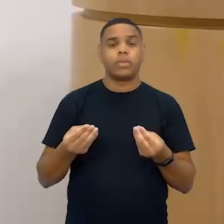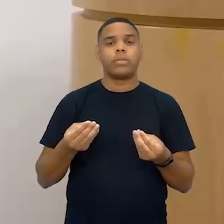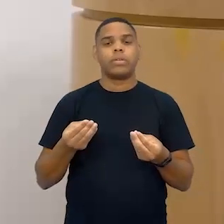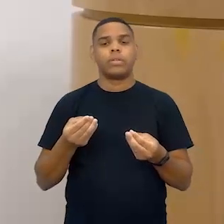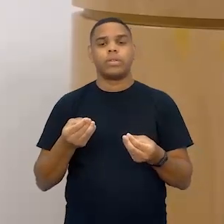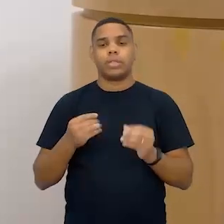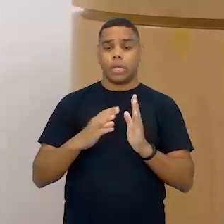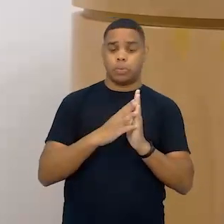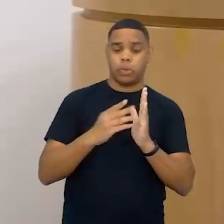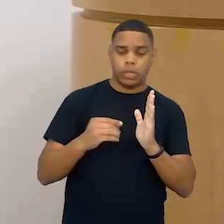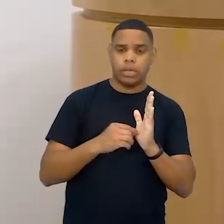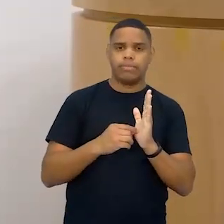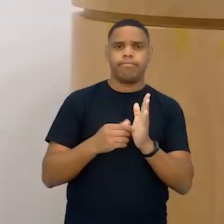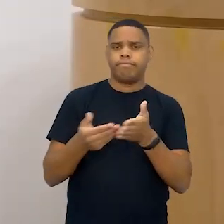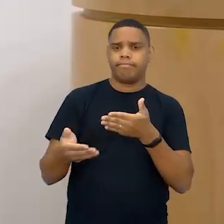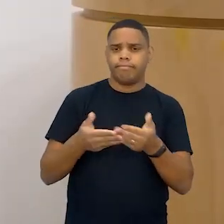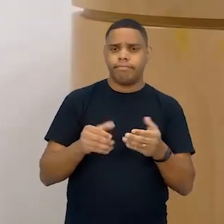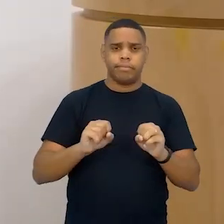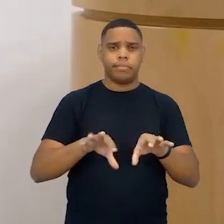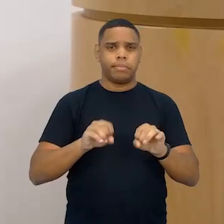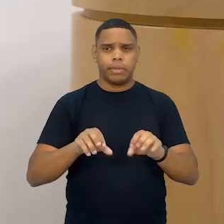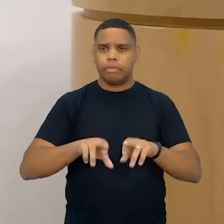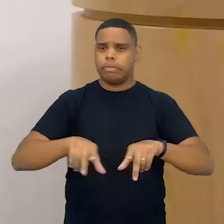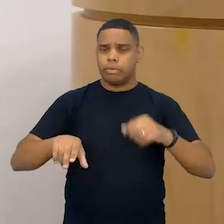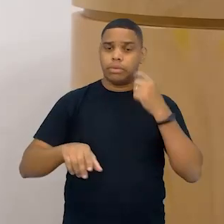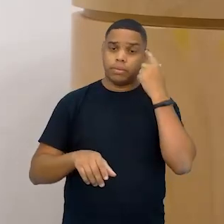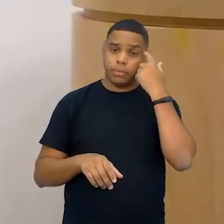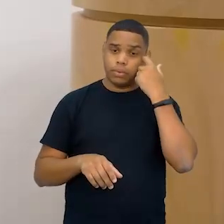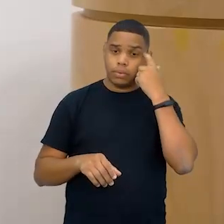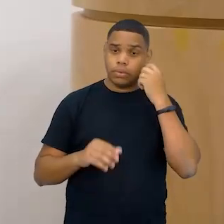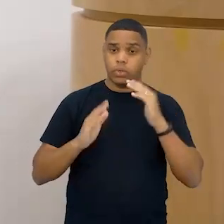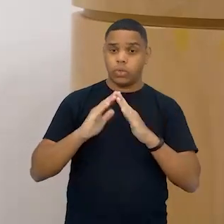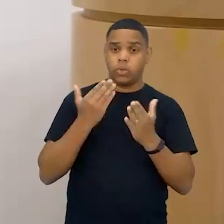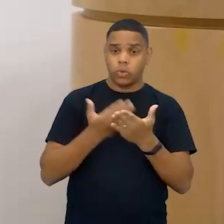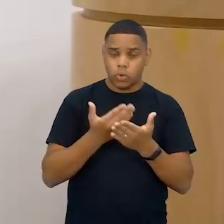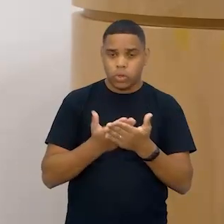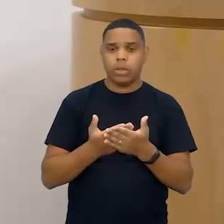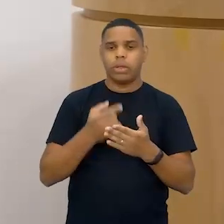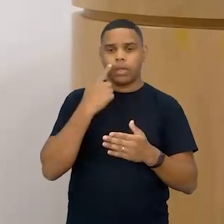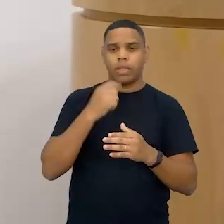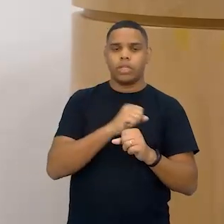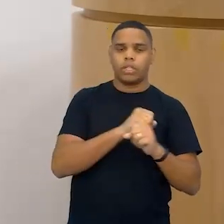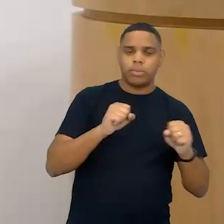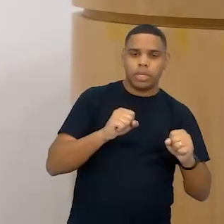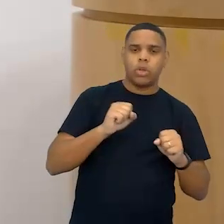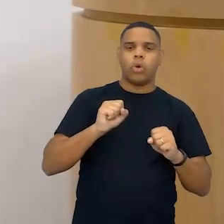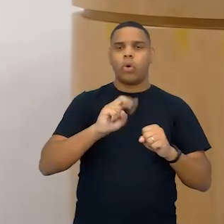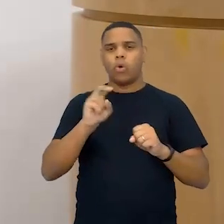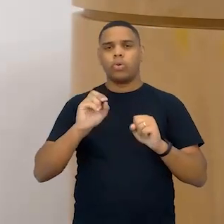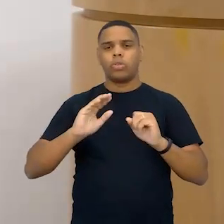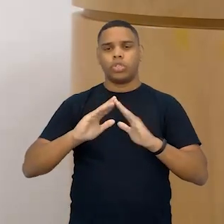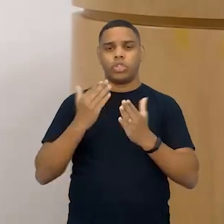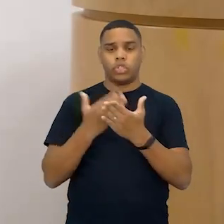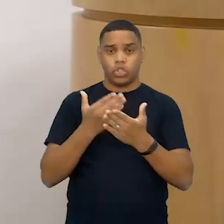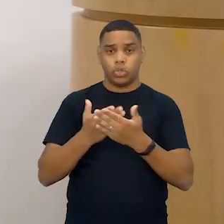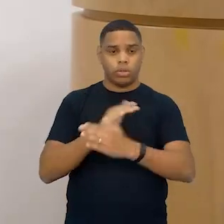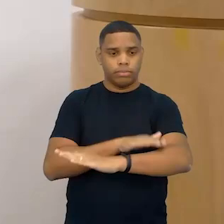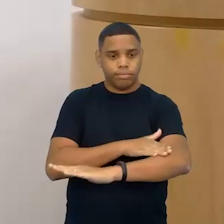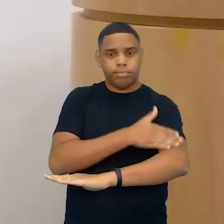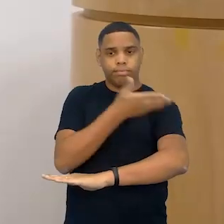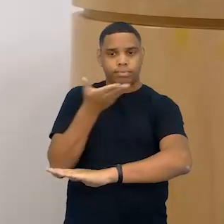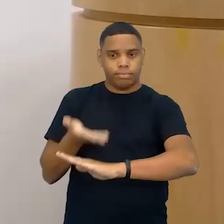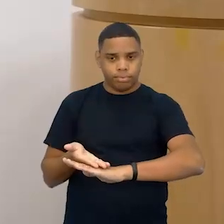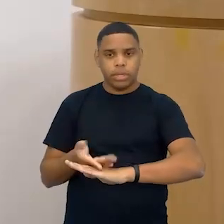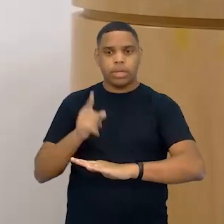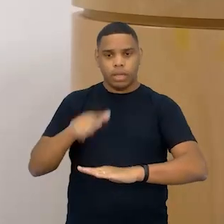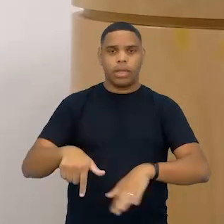o modelo de ensino que a gente tem. Então, ou numa escola de tempo parcial, ou numa escola de tempo integral, a gente está falando